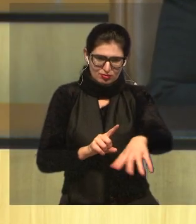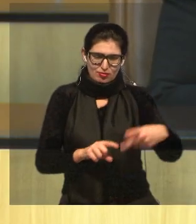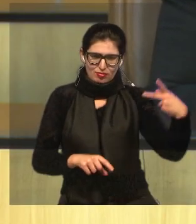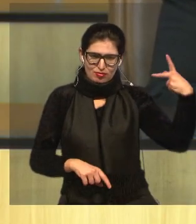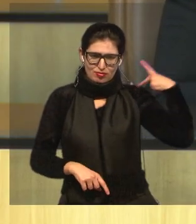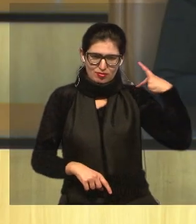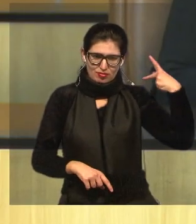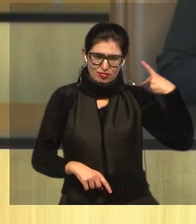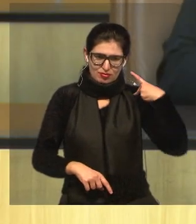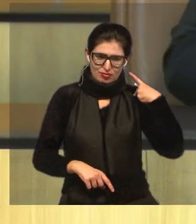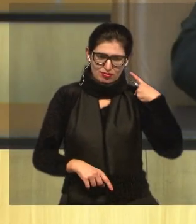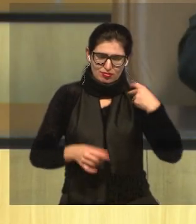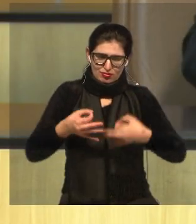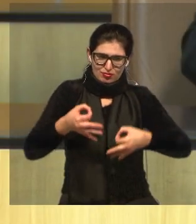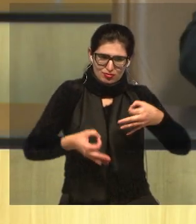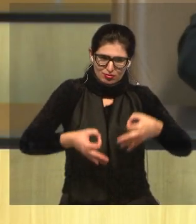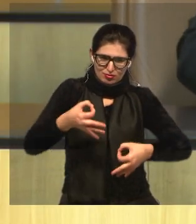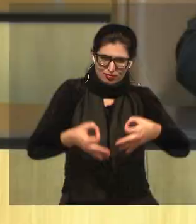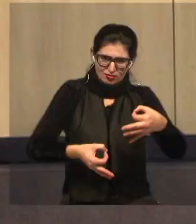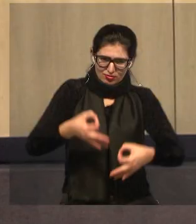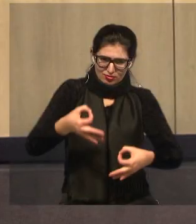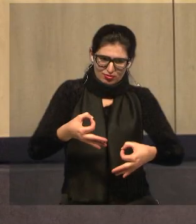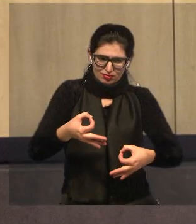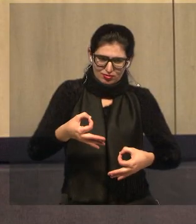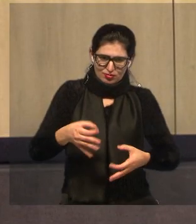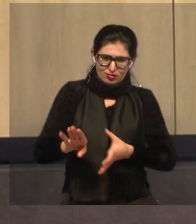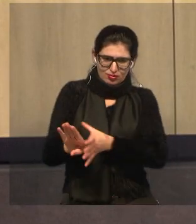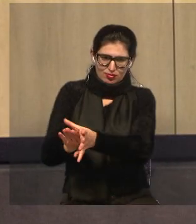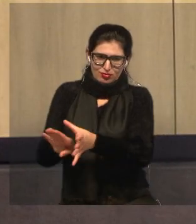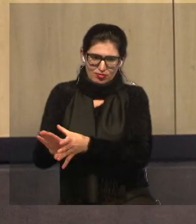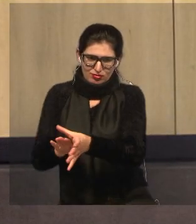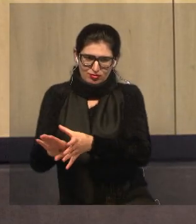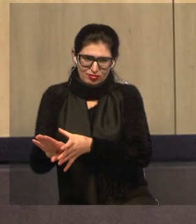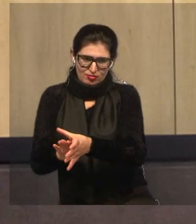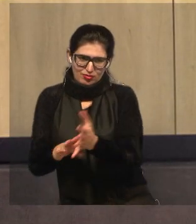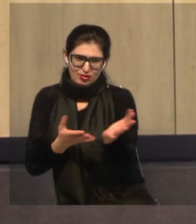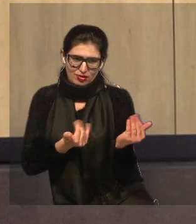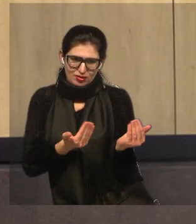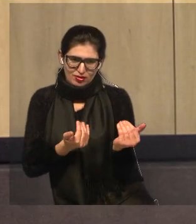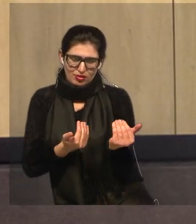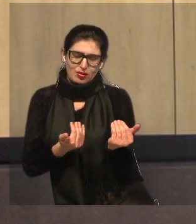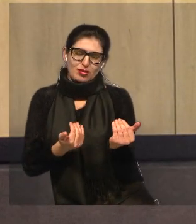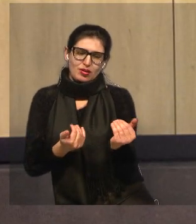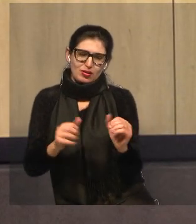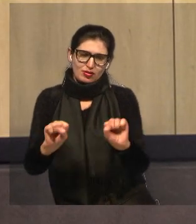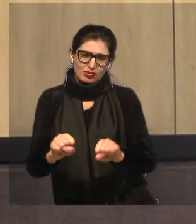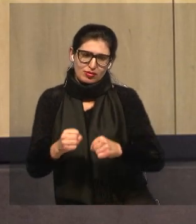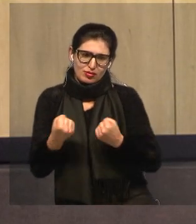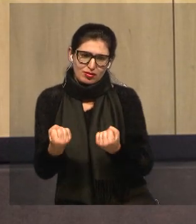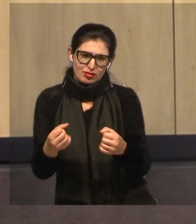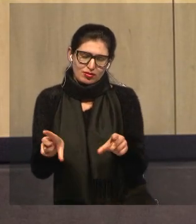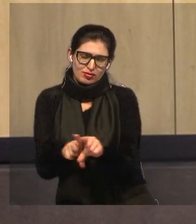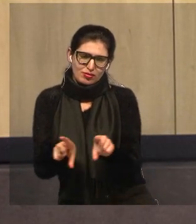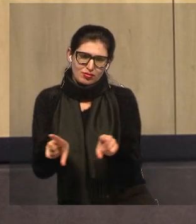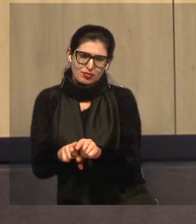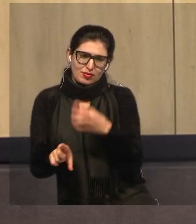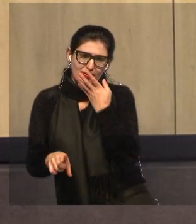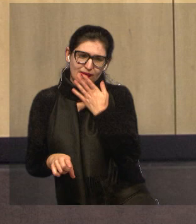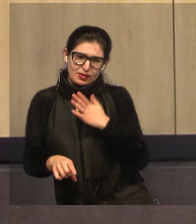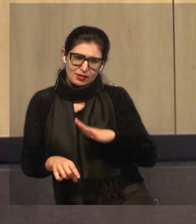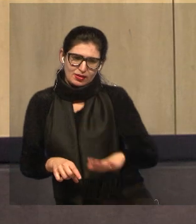Promotoria Pública, nós temos aqui o Conselho Tutelar, que trabalha na defesa e